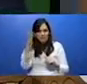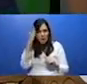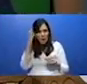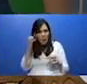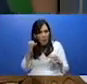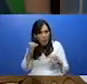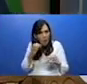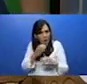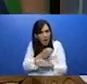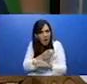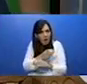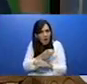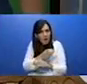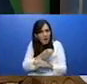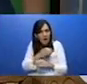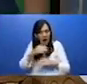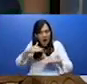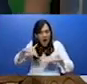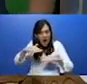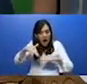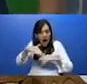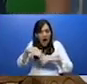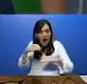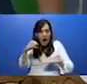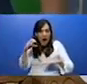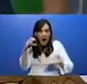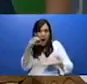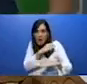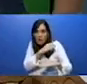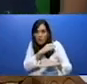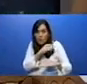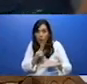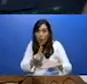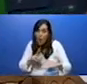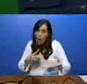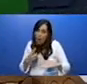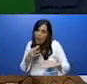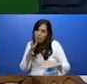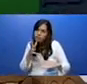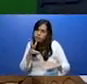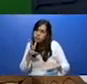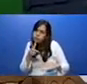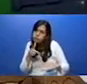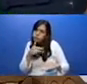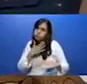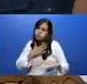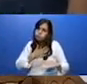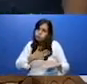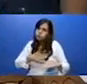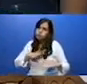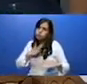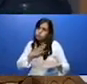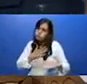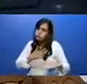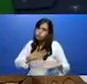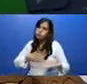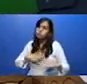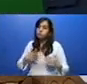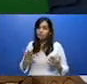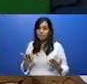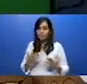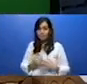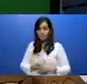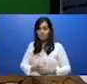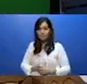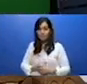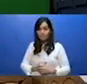trabalho de escavação é rápido, é um trabalho rápido, ou é um trabalho demorado, delicado, que precisa de muito